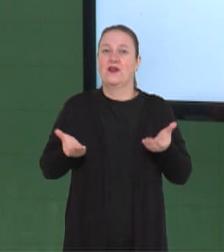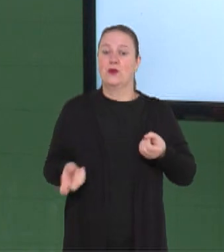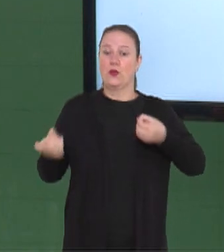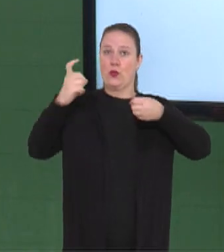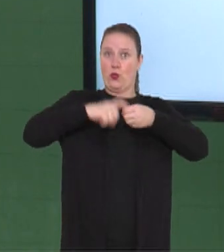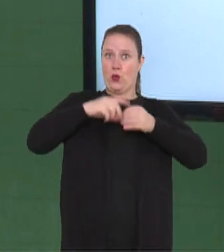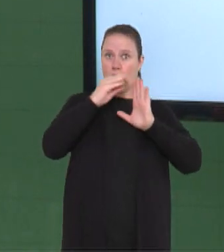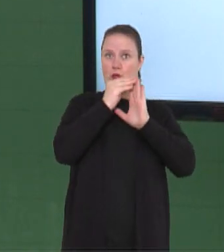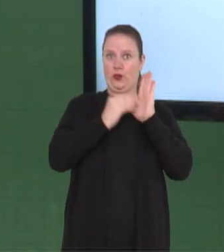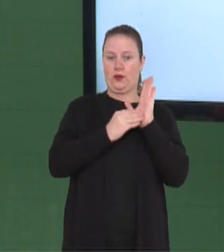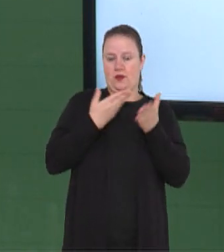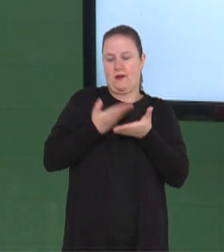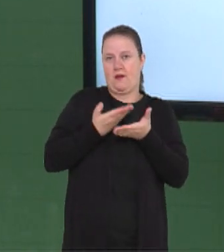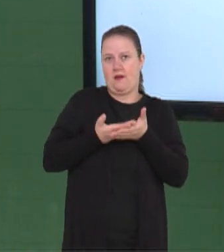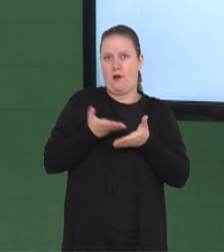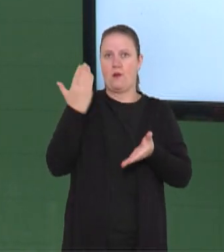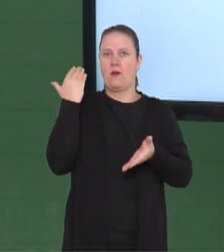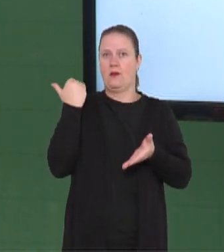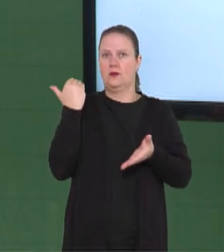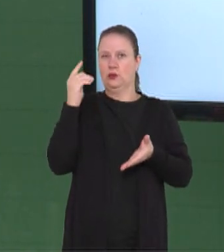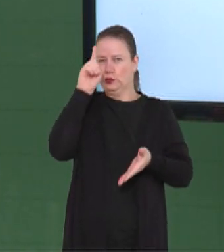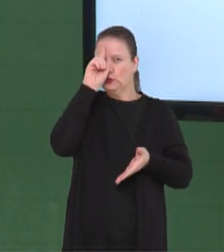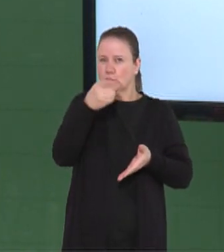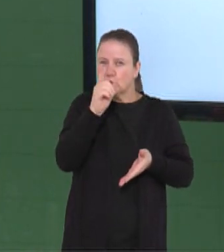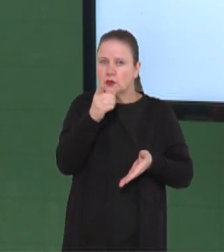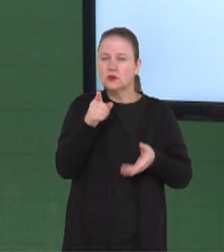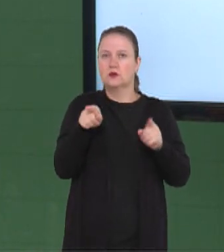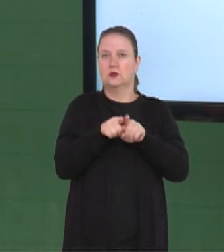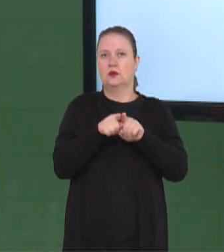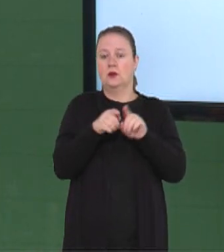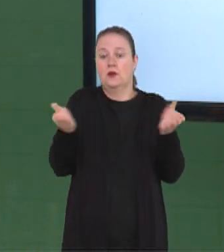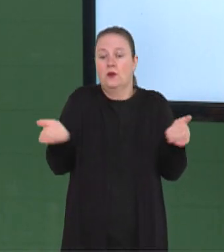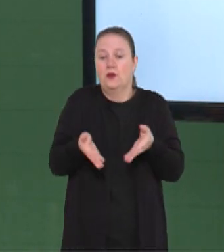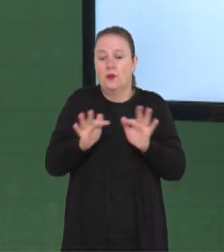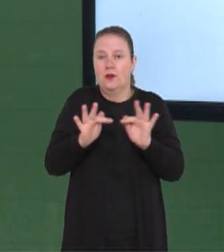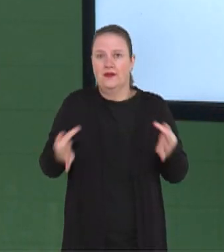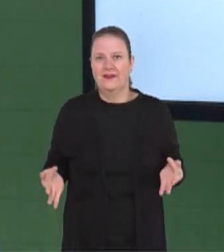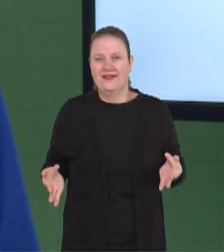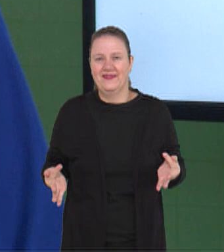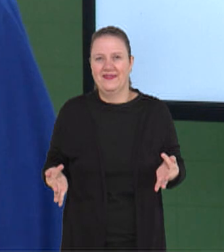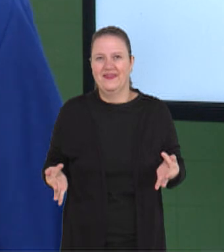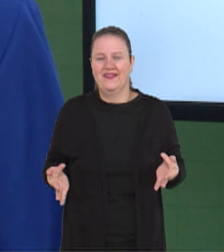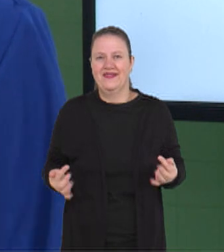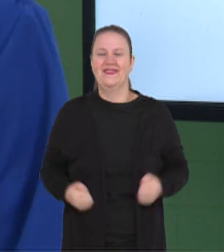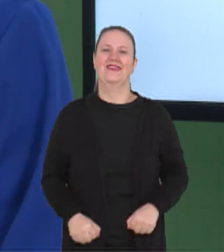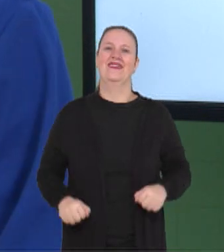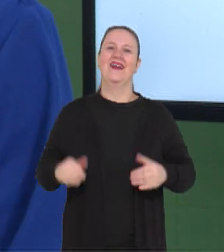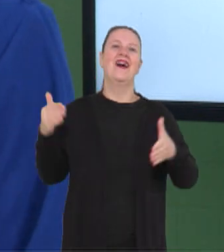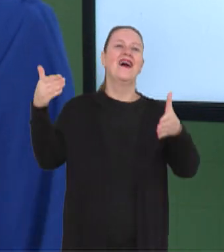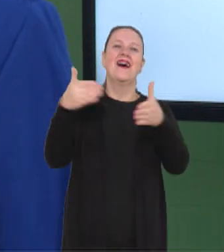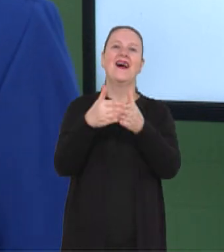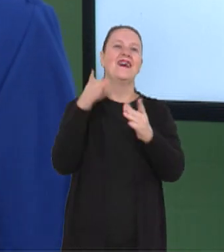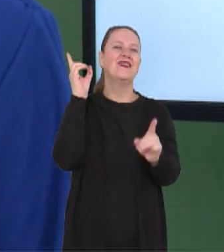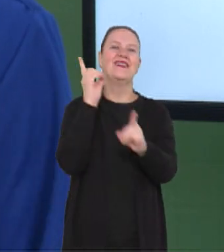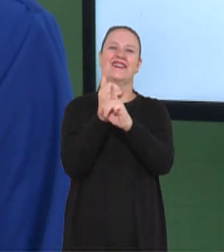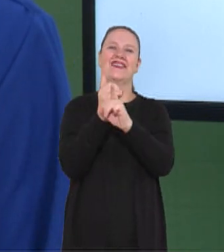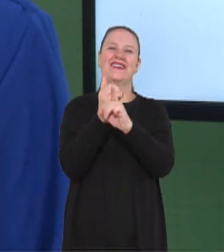o conteúdo da aula passada sobre o imperativo e também sobre o present simple. So, see you next class. Então, até a